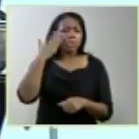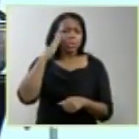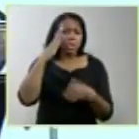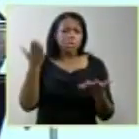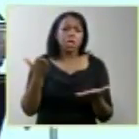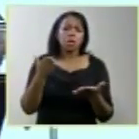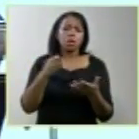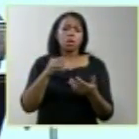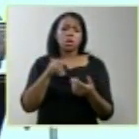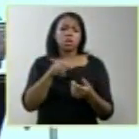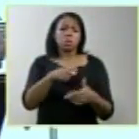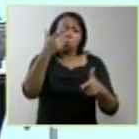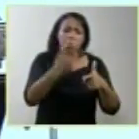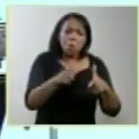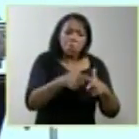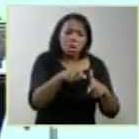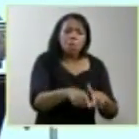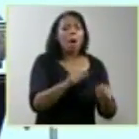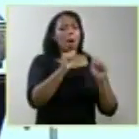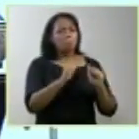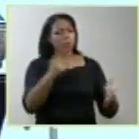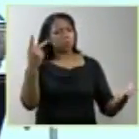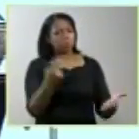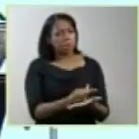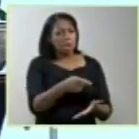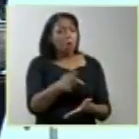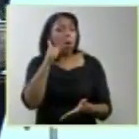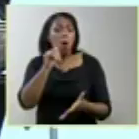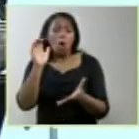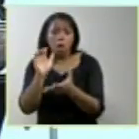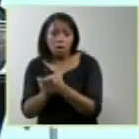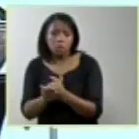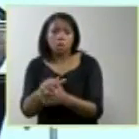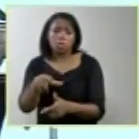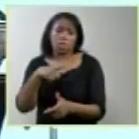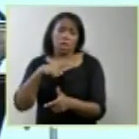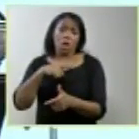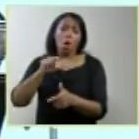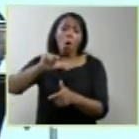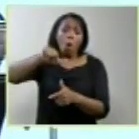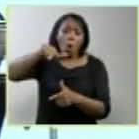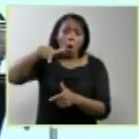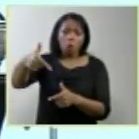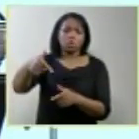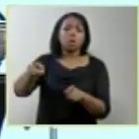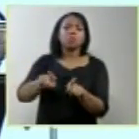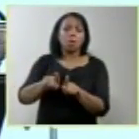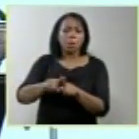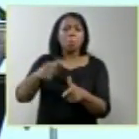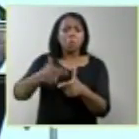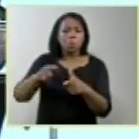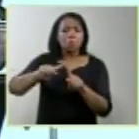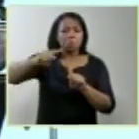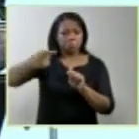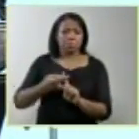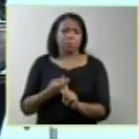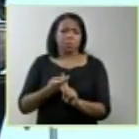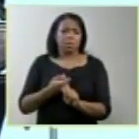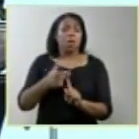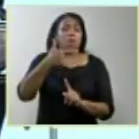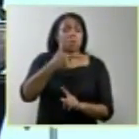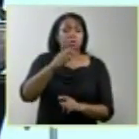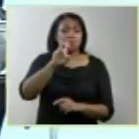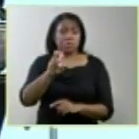repetir. E o risco de um casal que tem um feto anencefálico vir a ter outras gestações de feto anencefálico é de 25